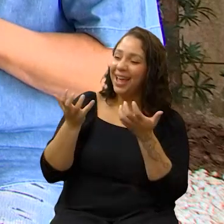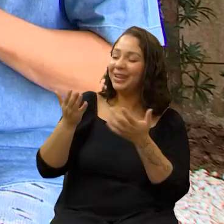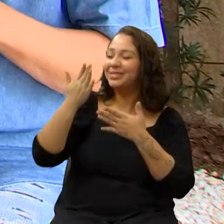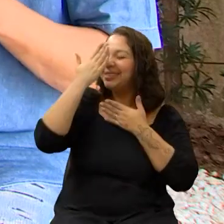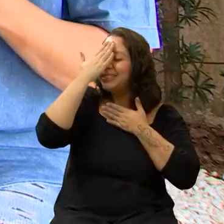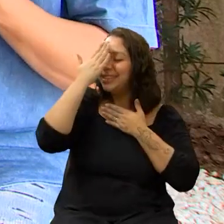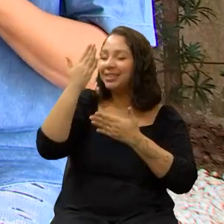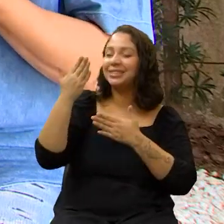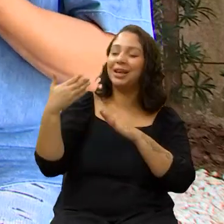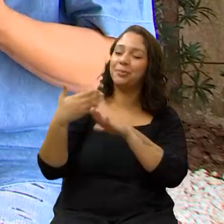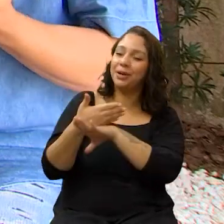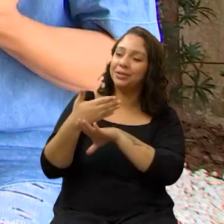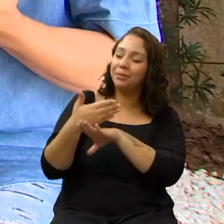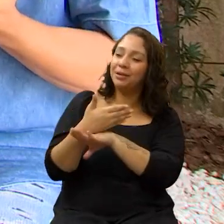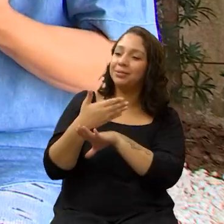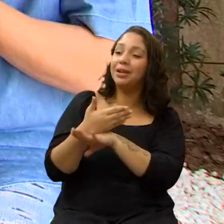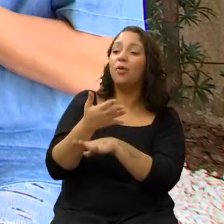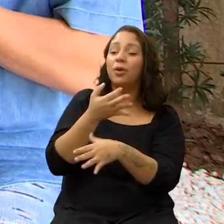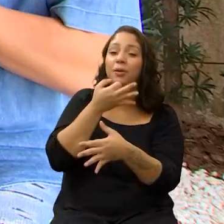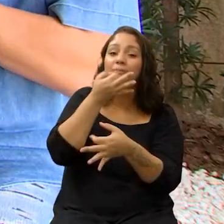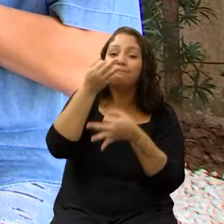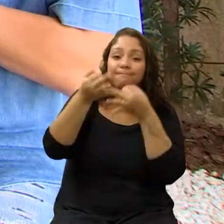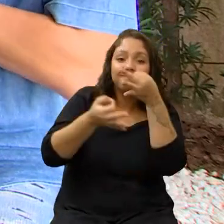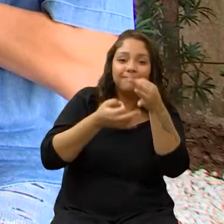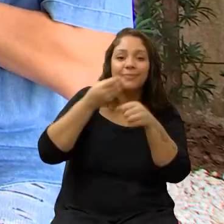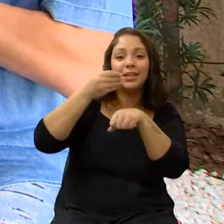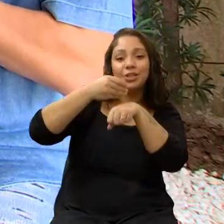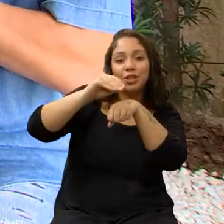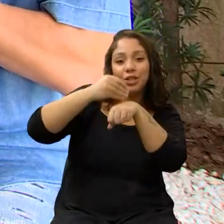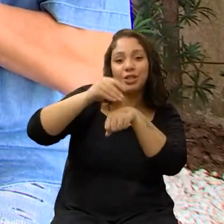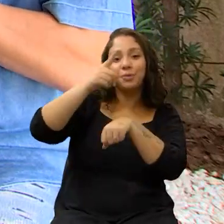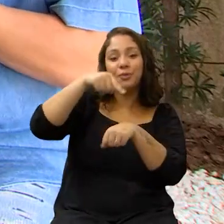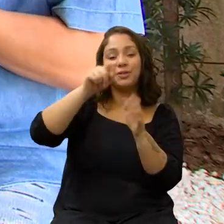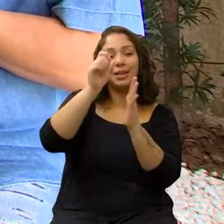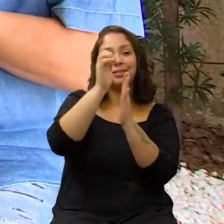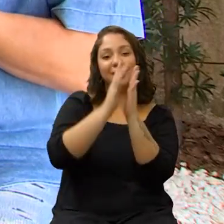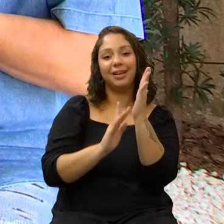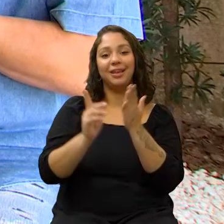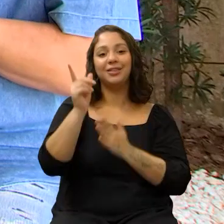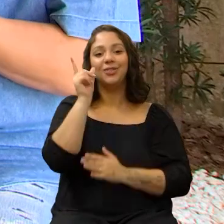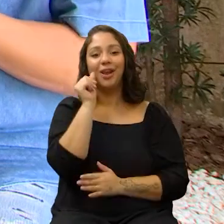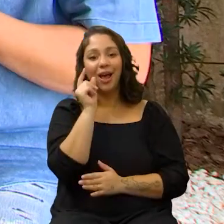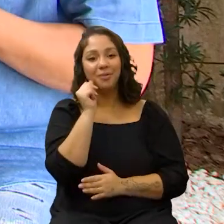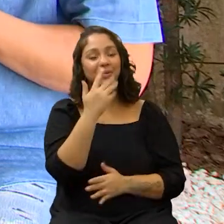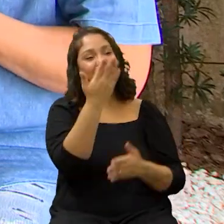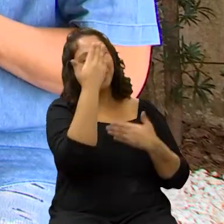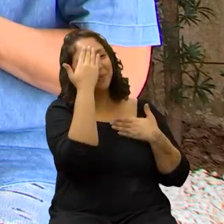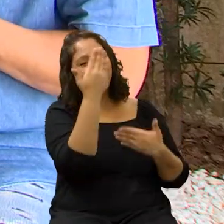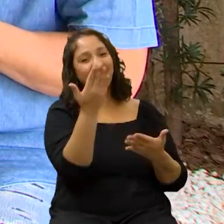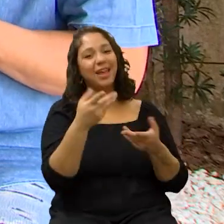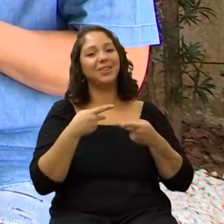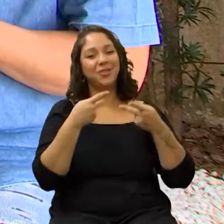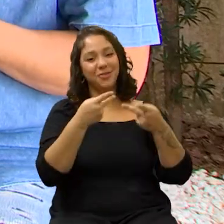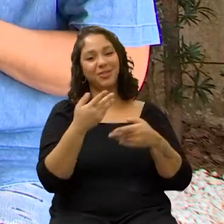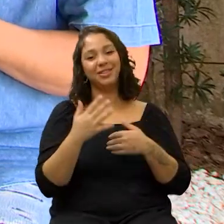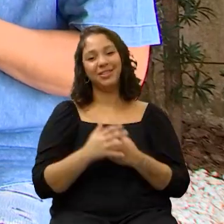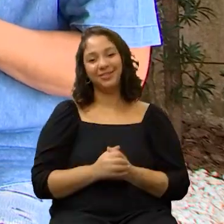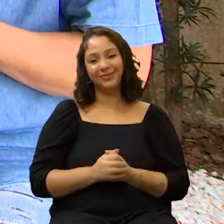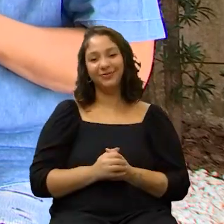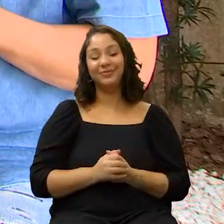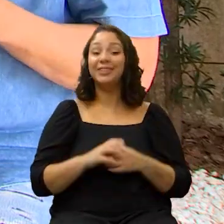e trazer todas essas dicas, né, para o pessoal aqui do Na Ponta do Lápis. Um abraço, obrigado pelo convite e até uma